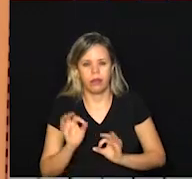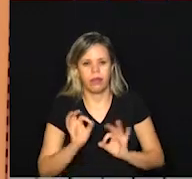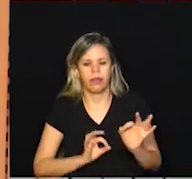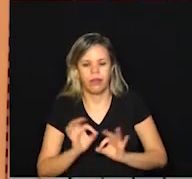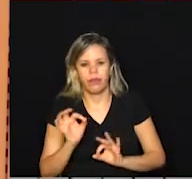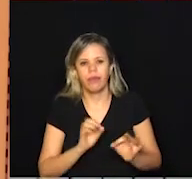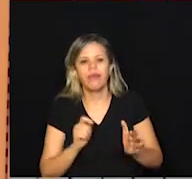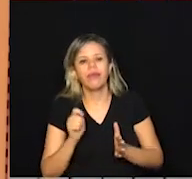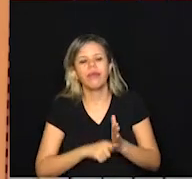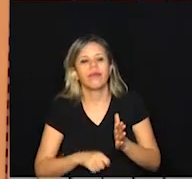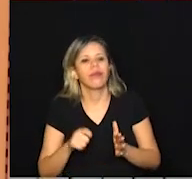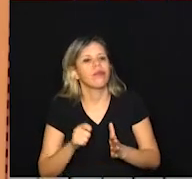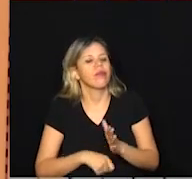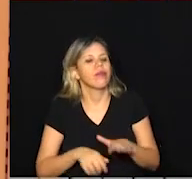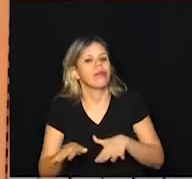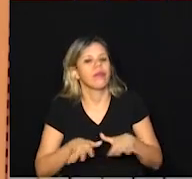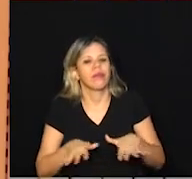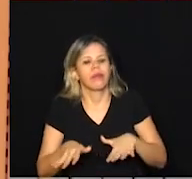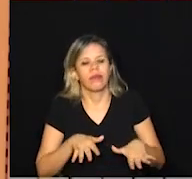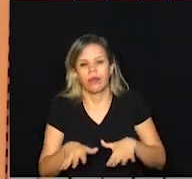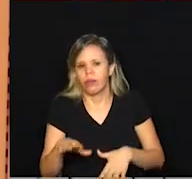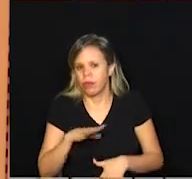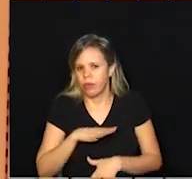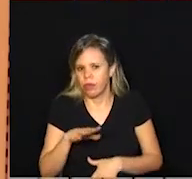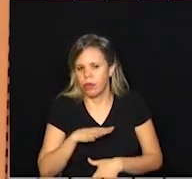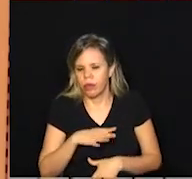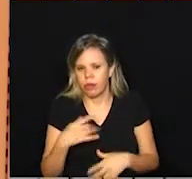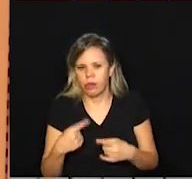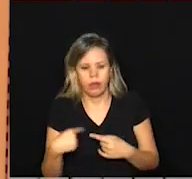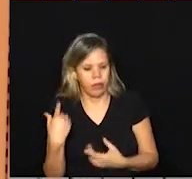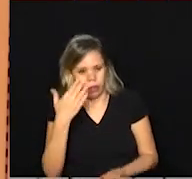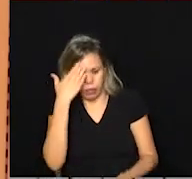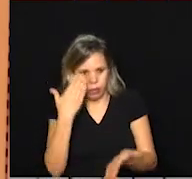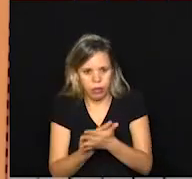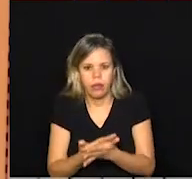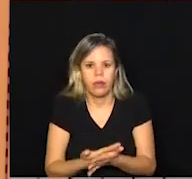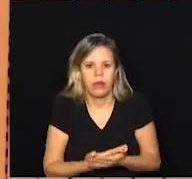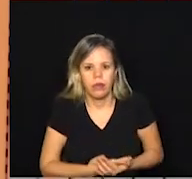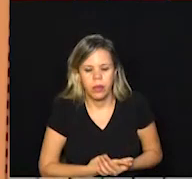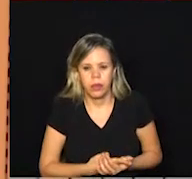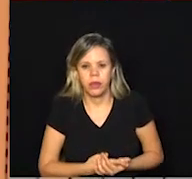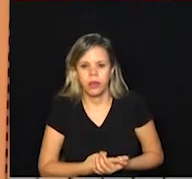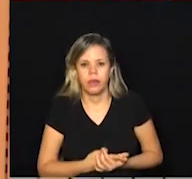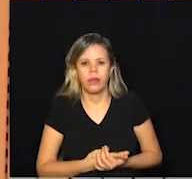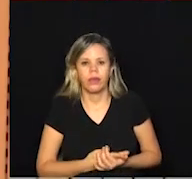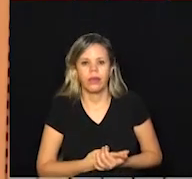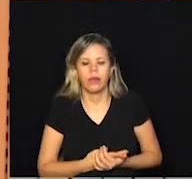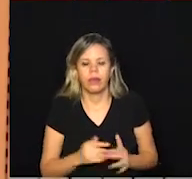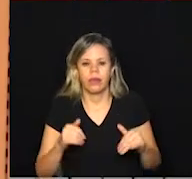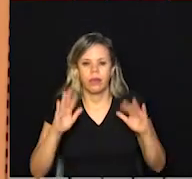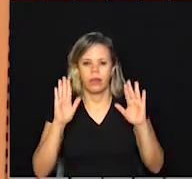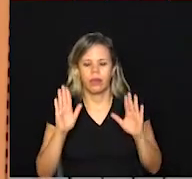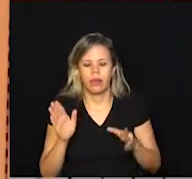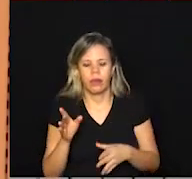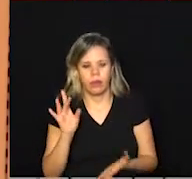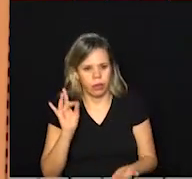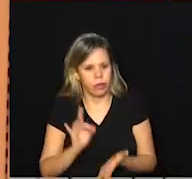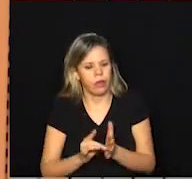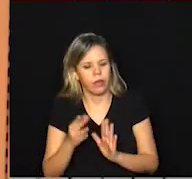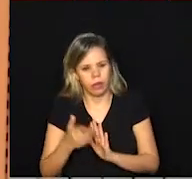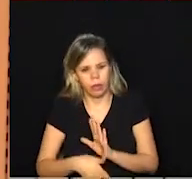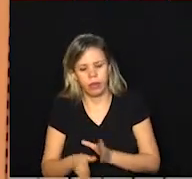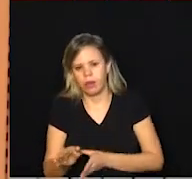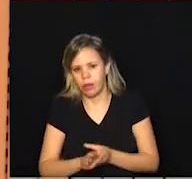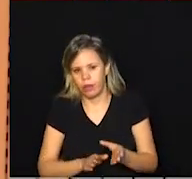formulando mobilizando a cidade porque nós acreditamos que há quanto mais consistência